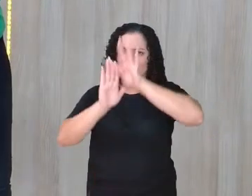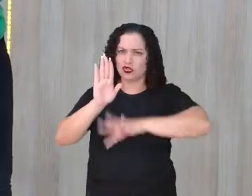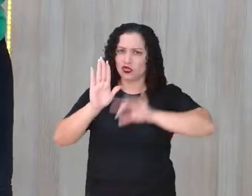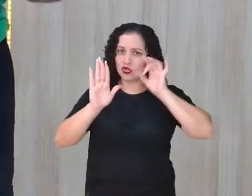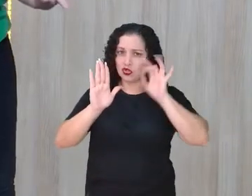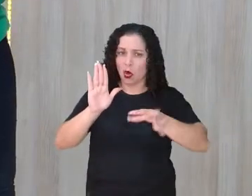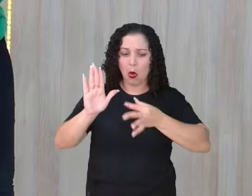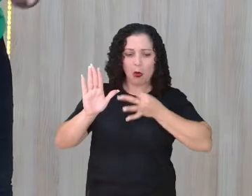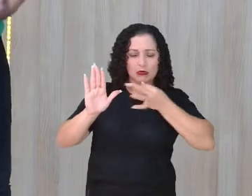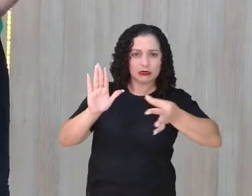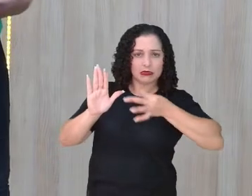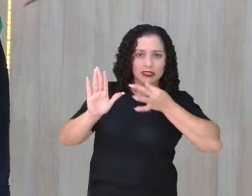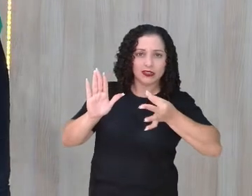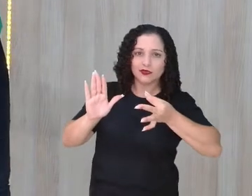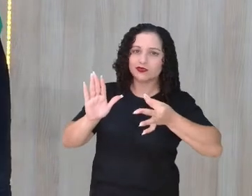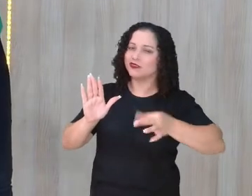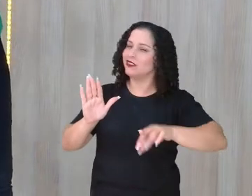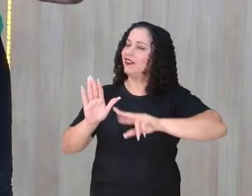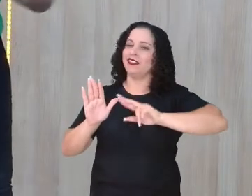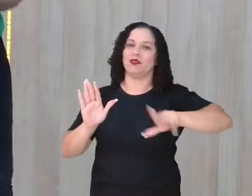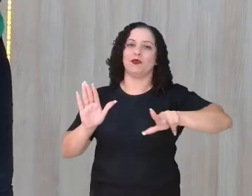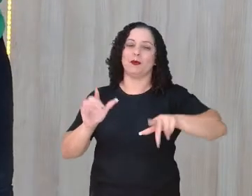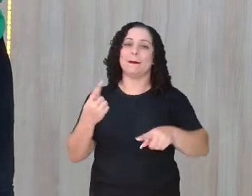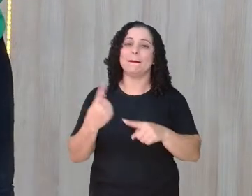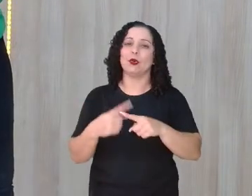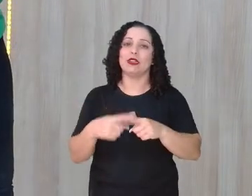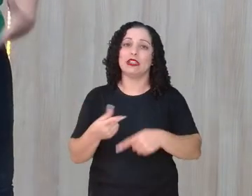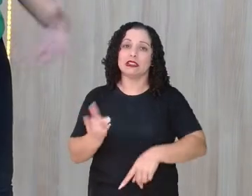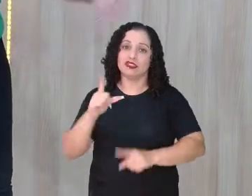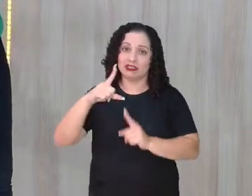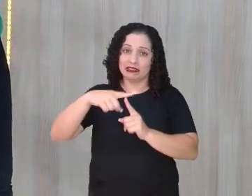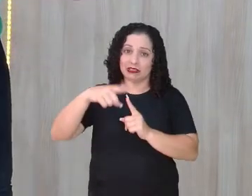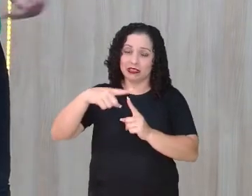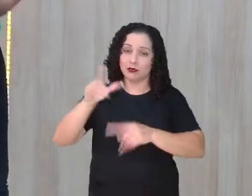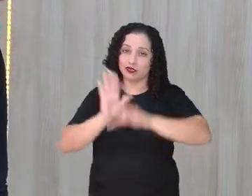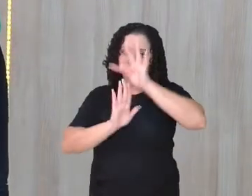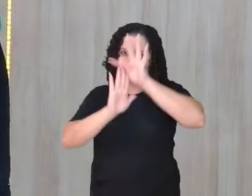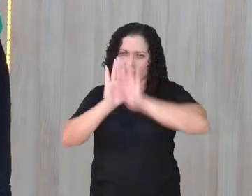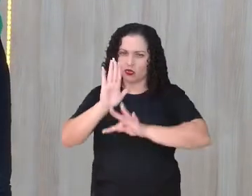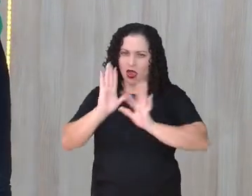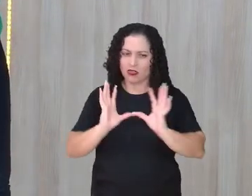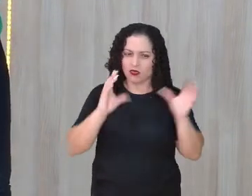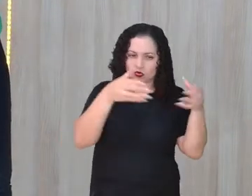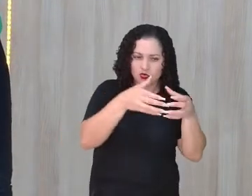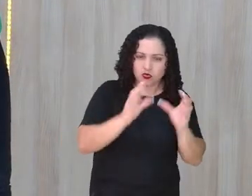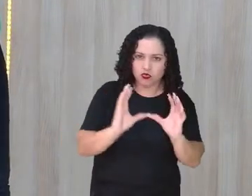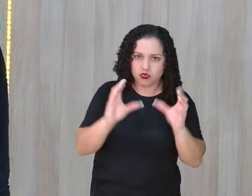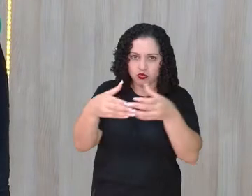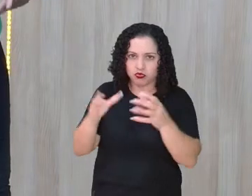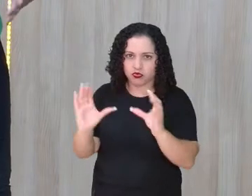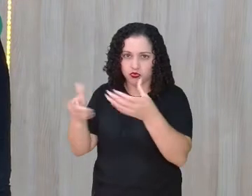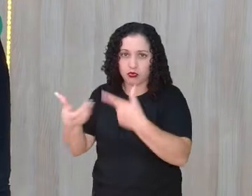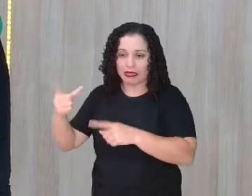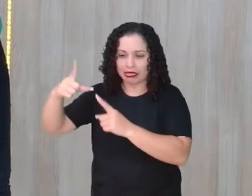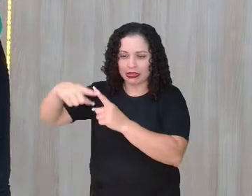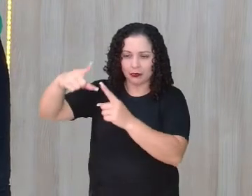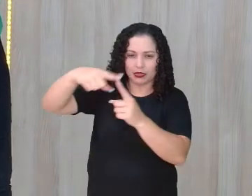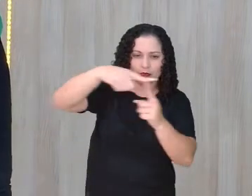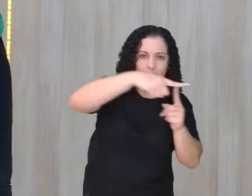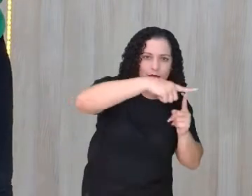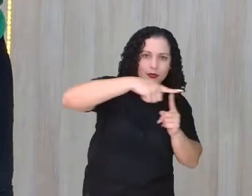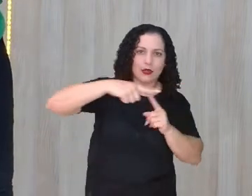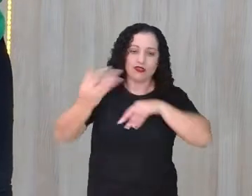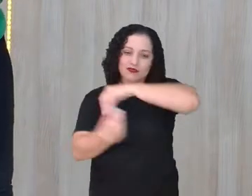somente argumentativo. Porque esses tipos textuais, esses agrupamentos, né, de tipos, eles